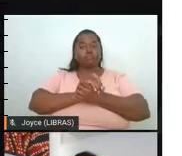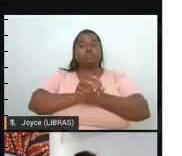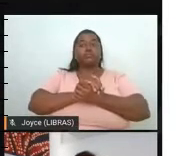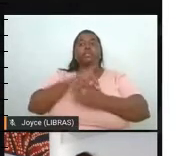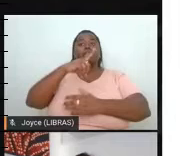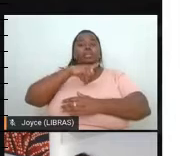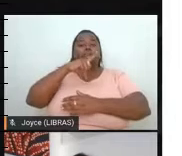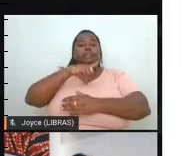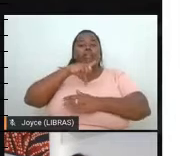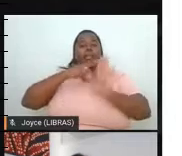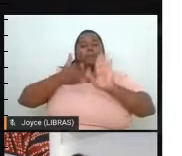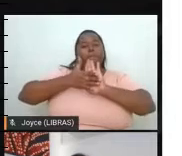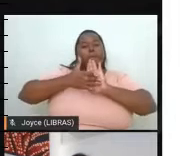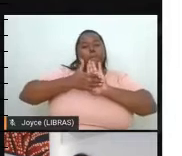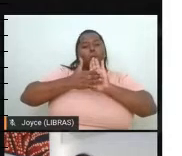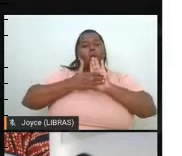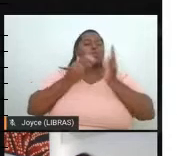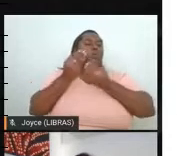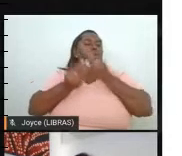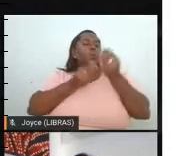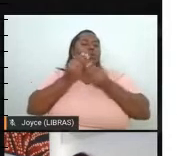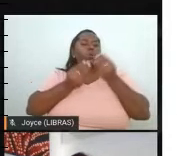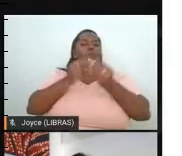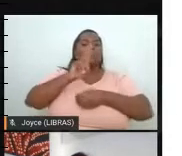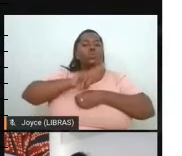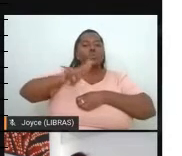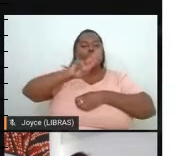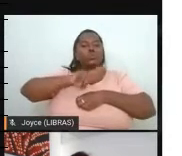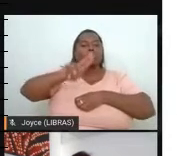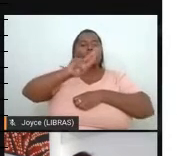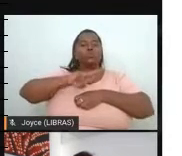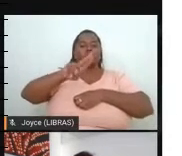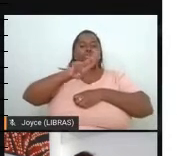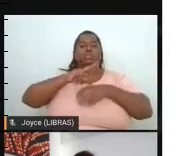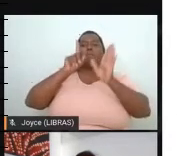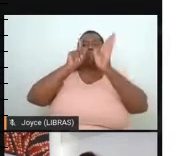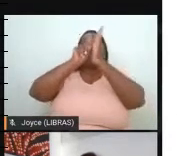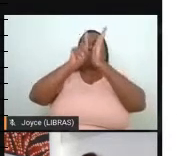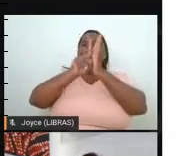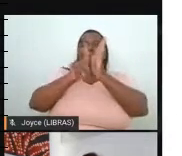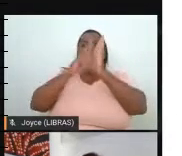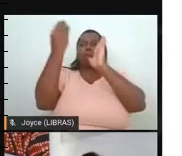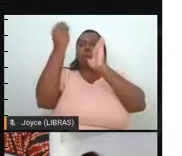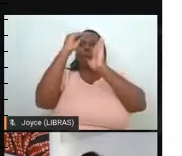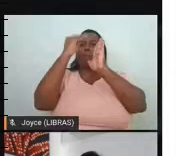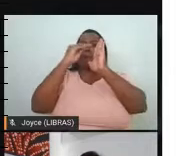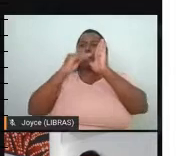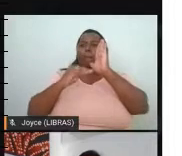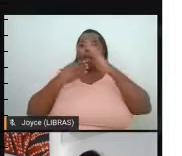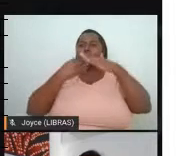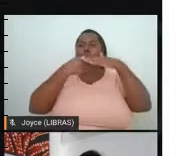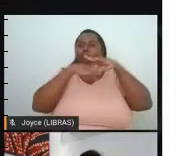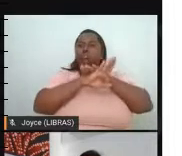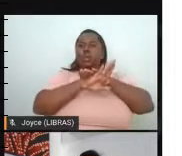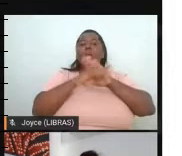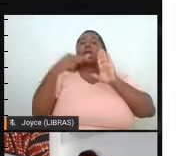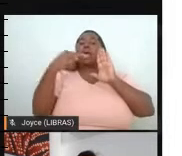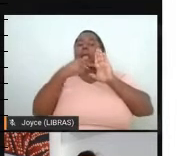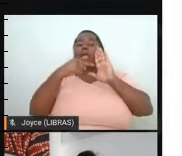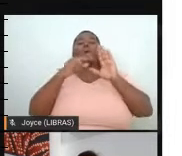desse uso desse banco de questões é realmente reduzir o trabalho, né, do